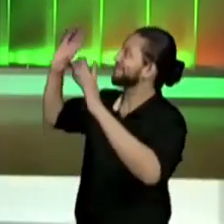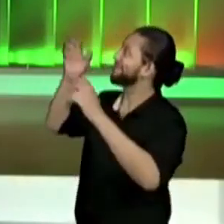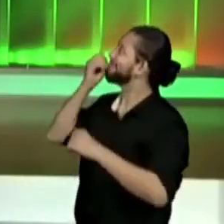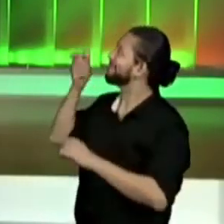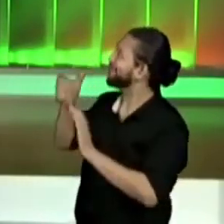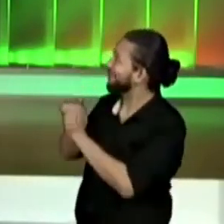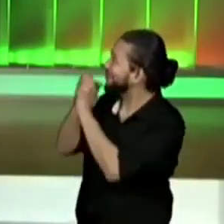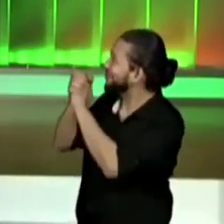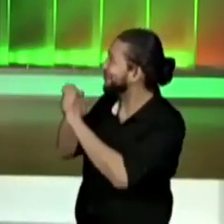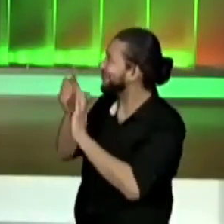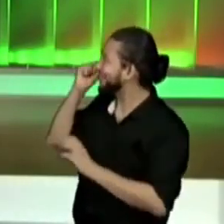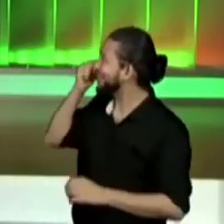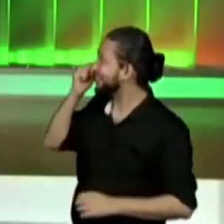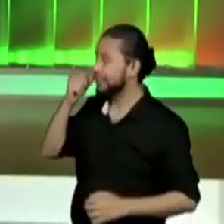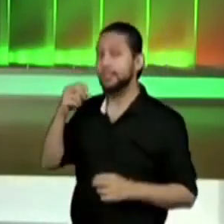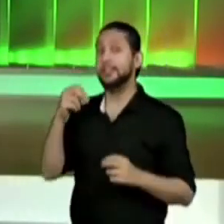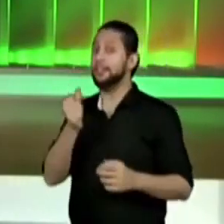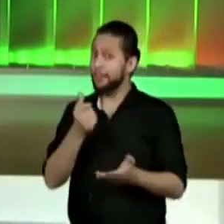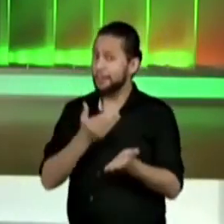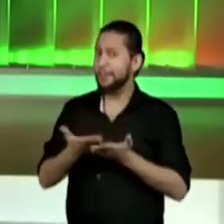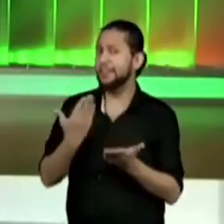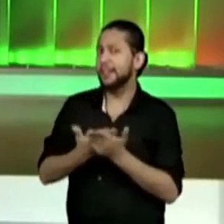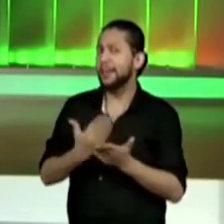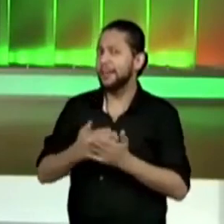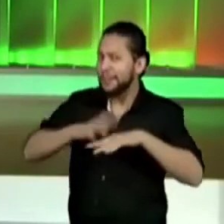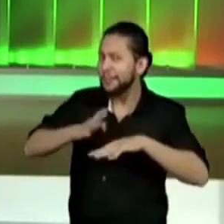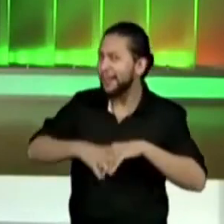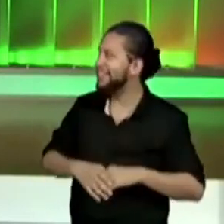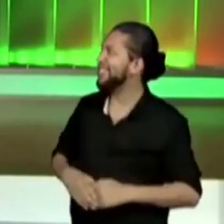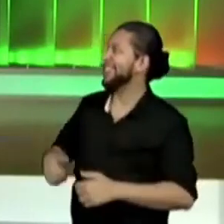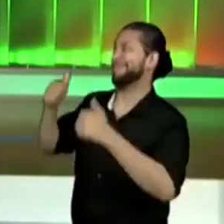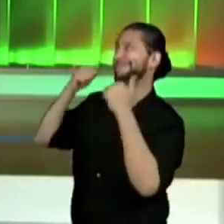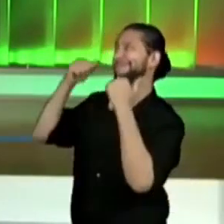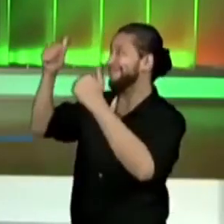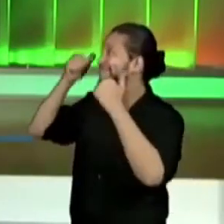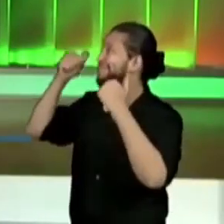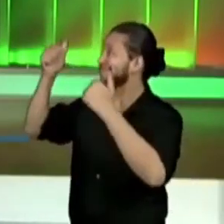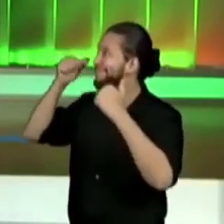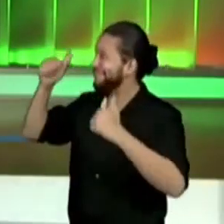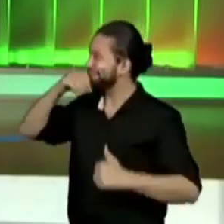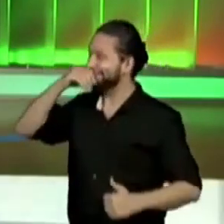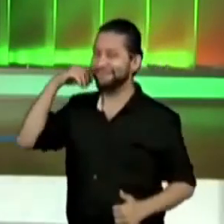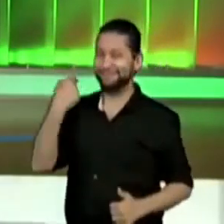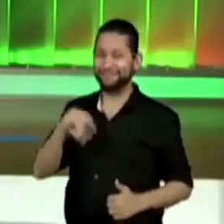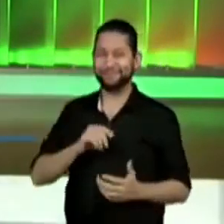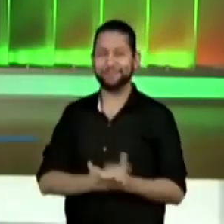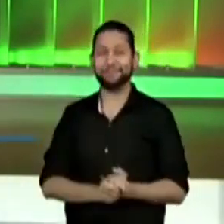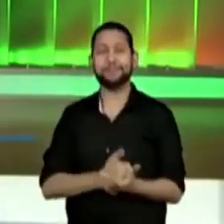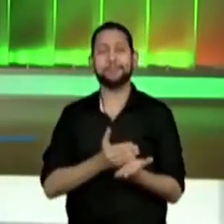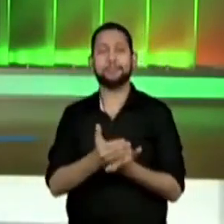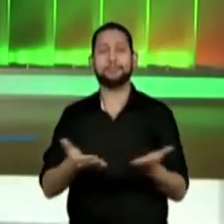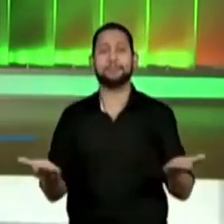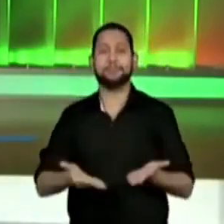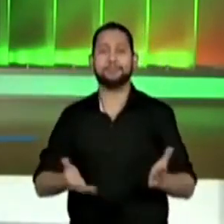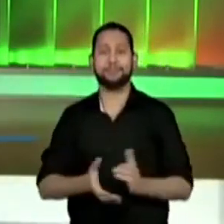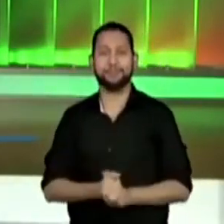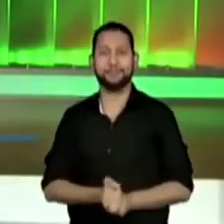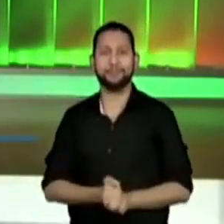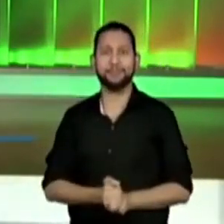Andrei preparado para mais uma aula de matemática olha bora então vamos